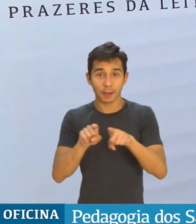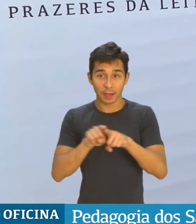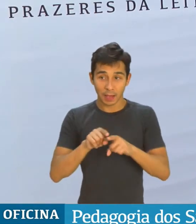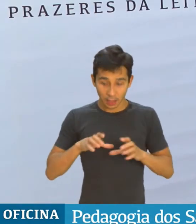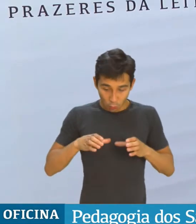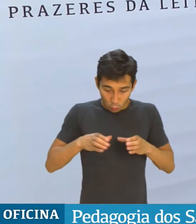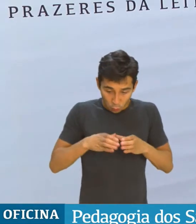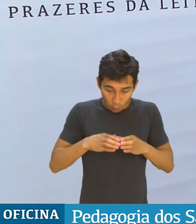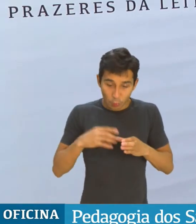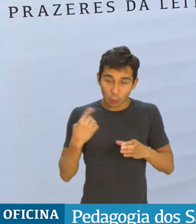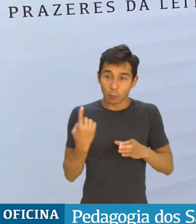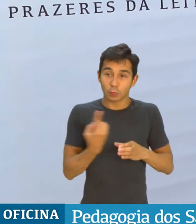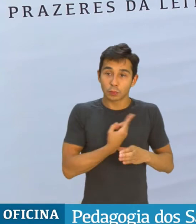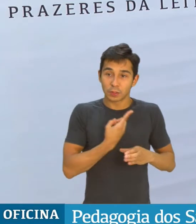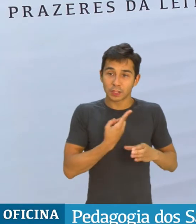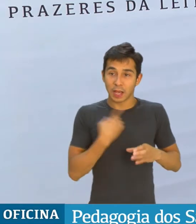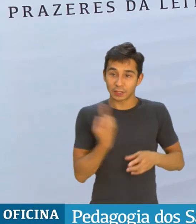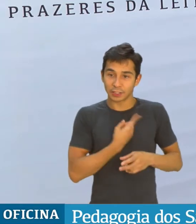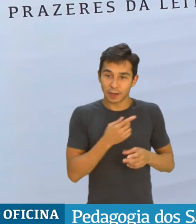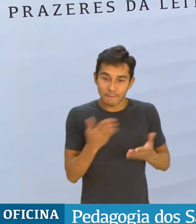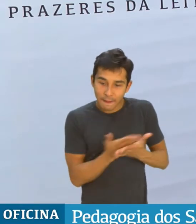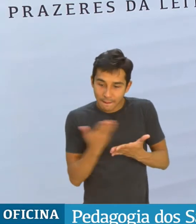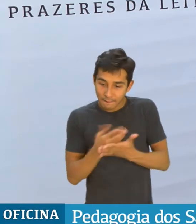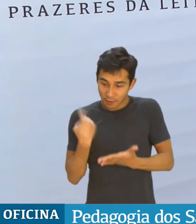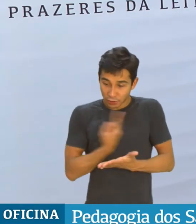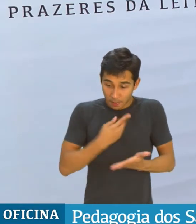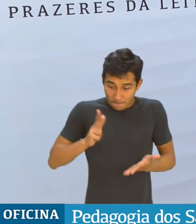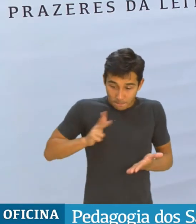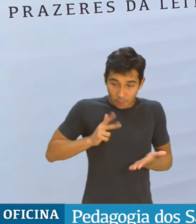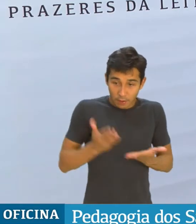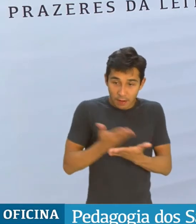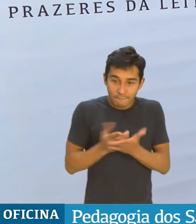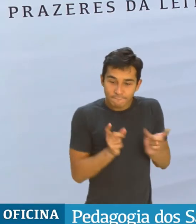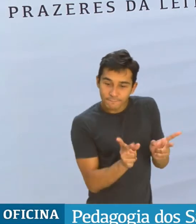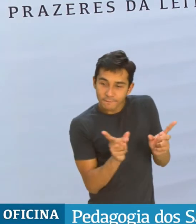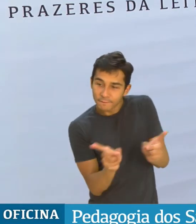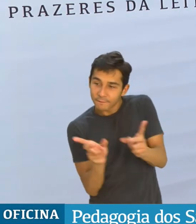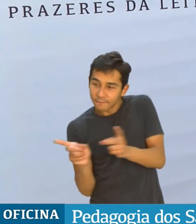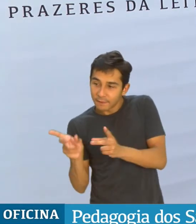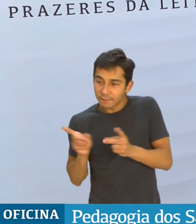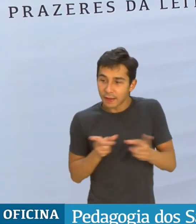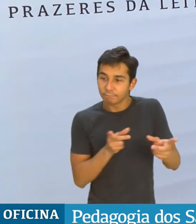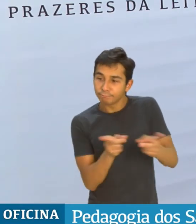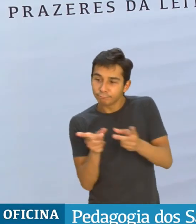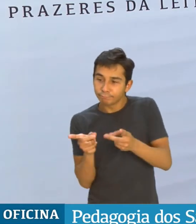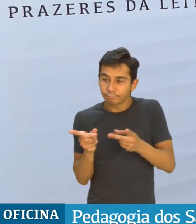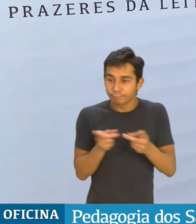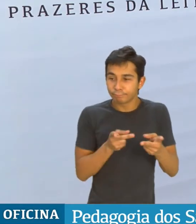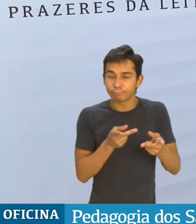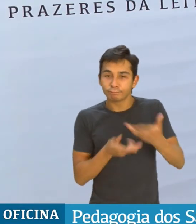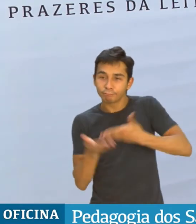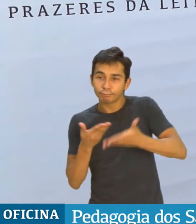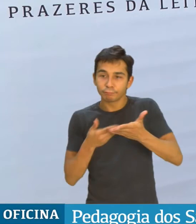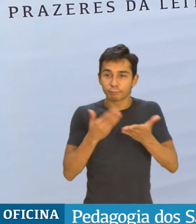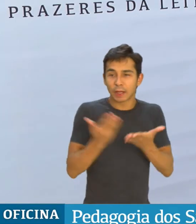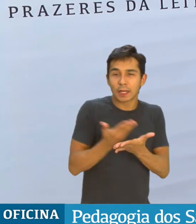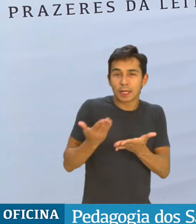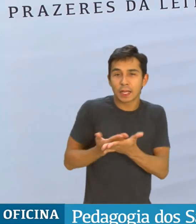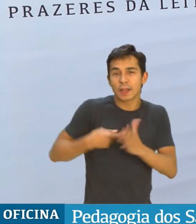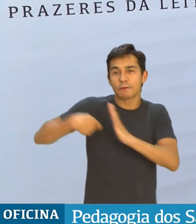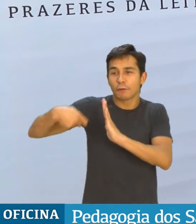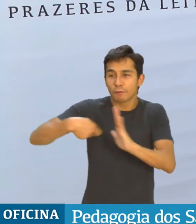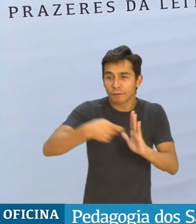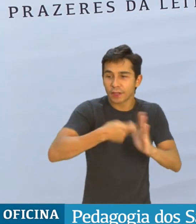próprio mercado paralelo de circulação dessas obras, de trânsito desses textos, desses vídeos,